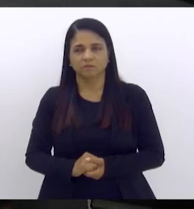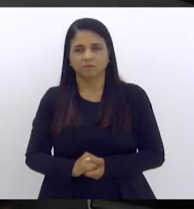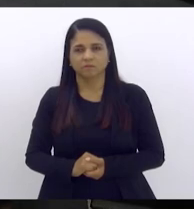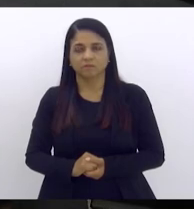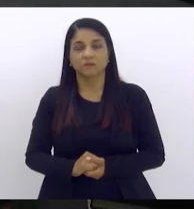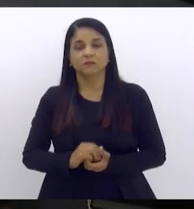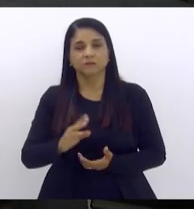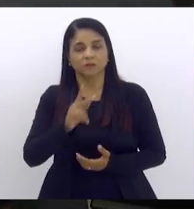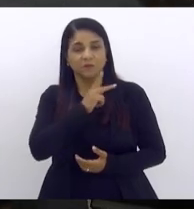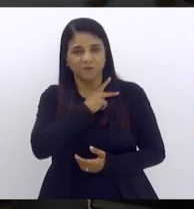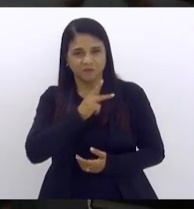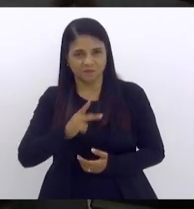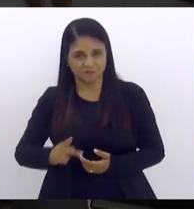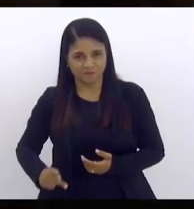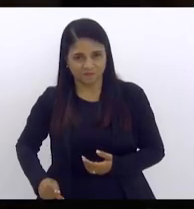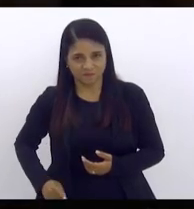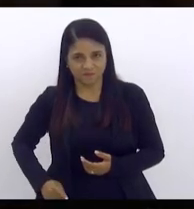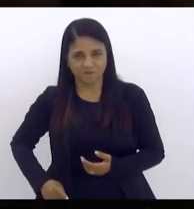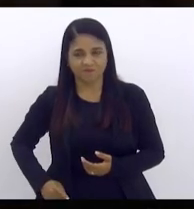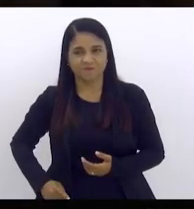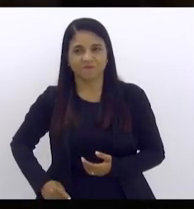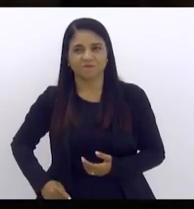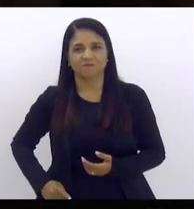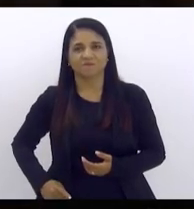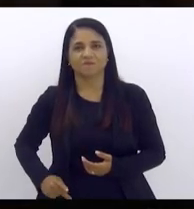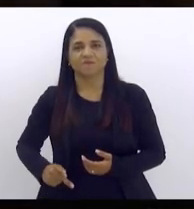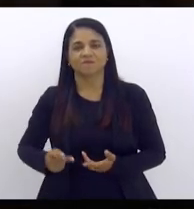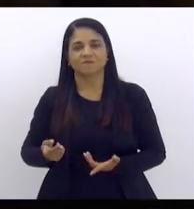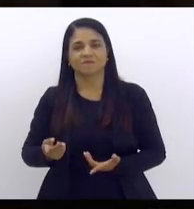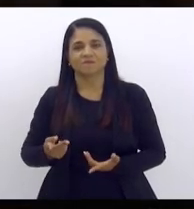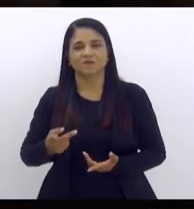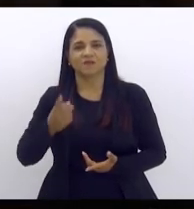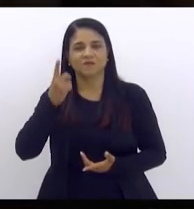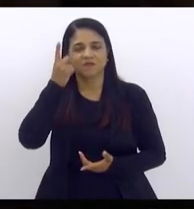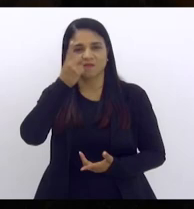Senhor presidente em exercício, deputado